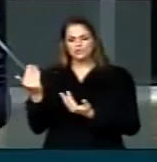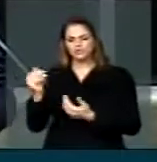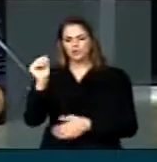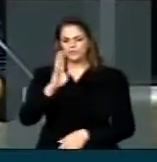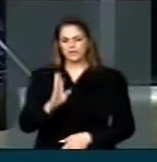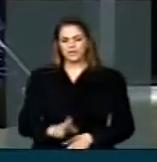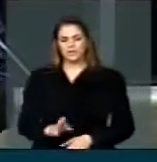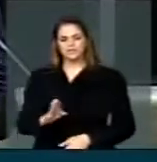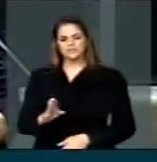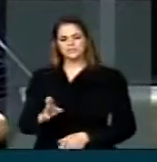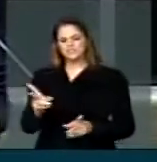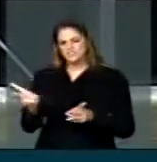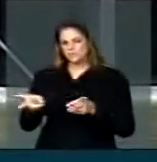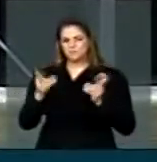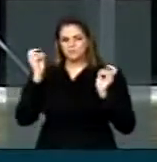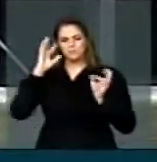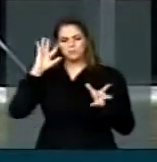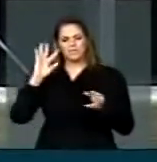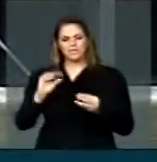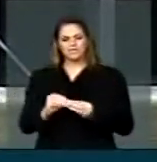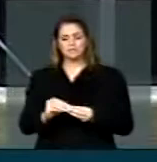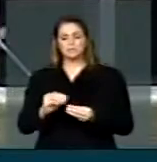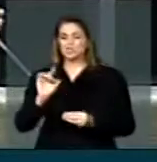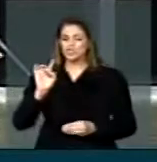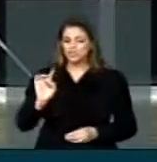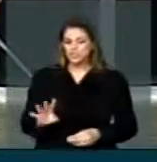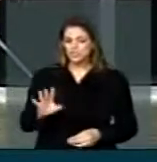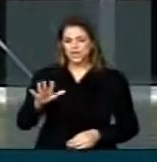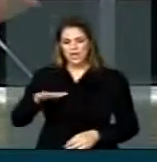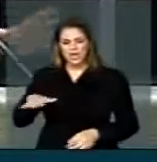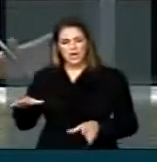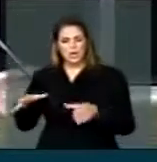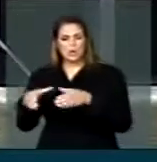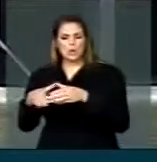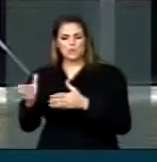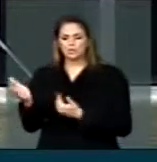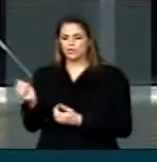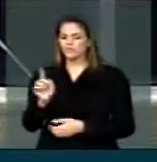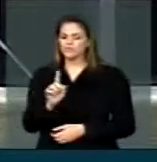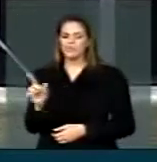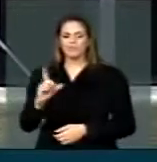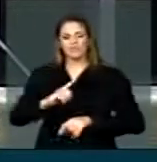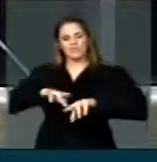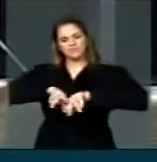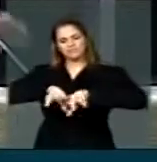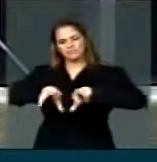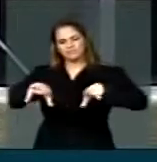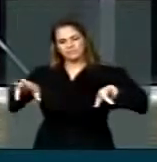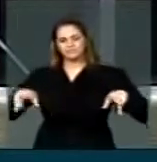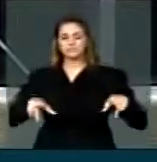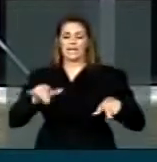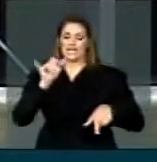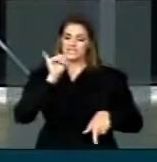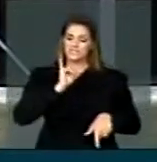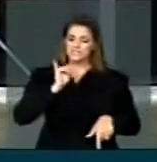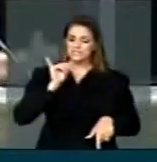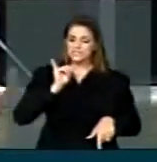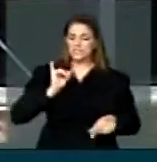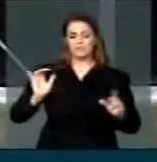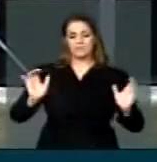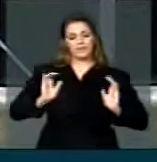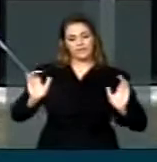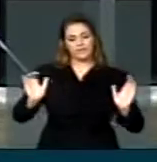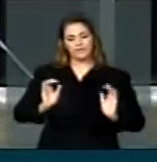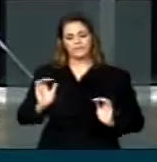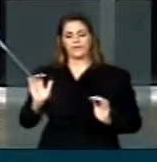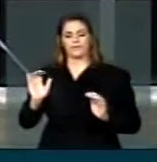à compreensão que não tínhamos um só tipo de jovem, tínhamos juventudes. A juventude da periferia das grandes cidades,